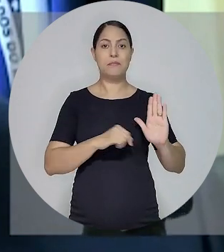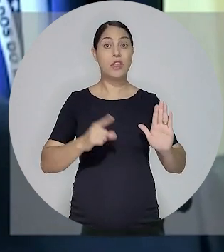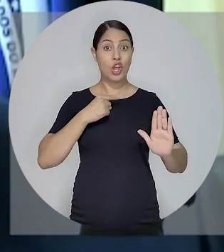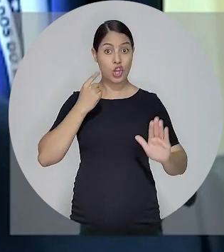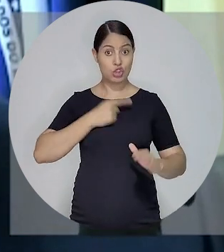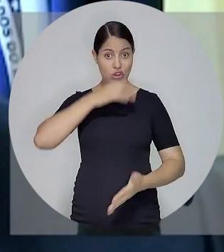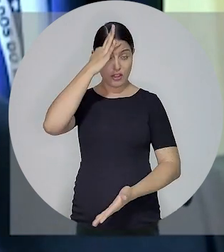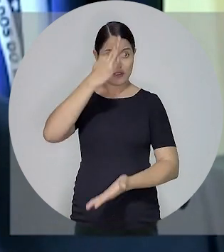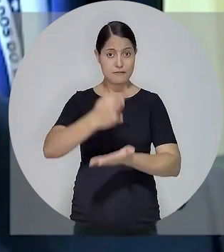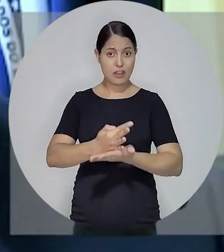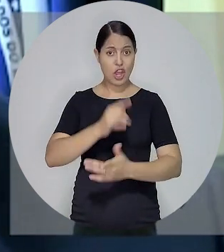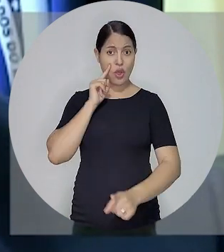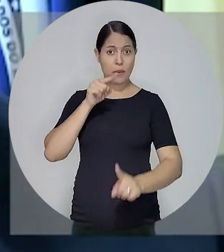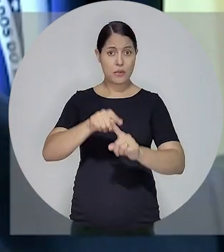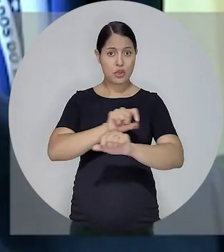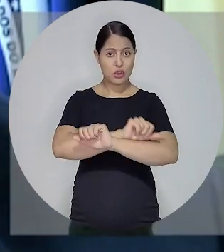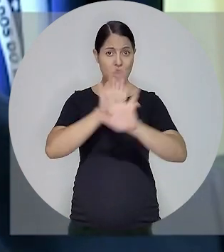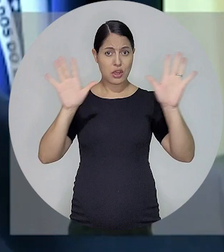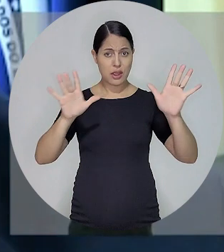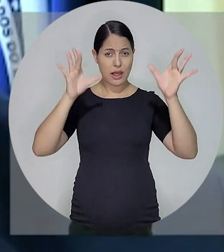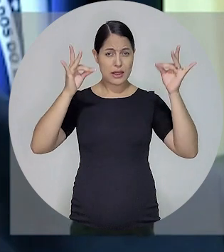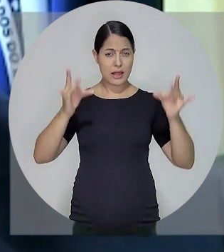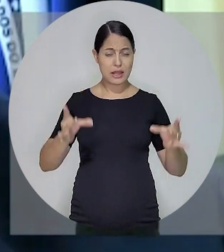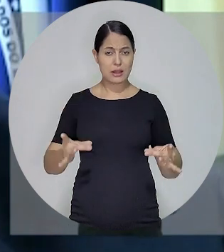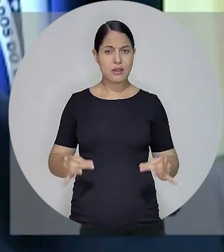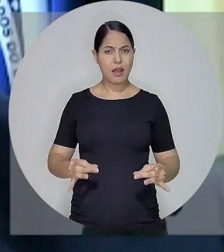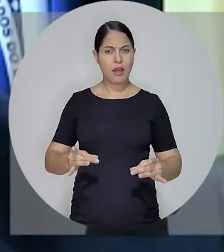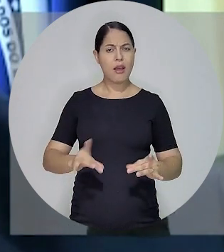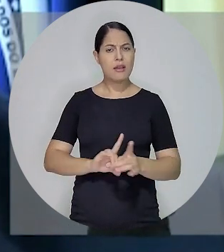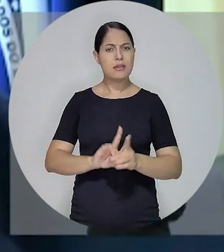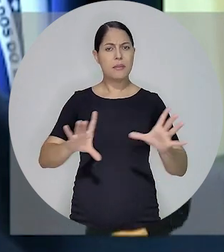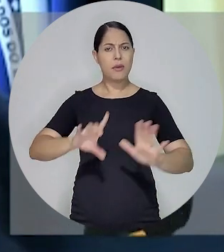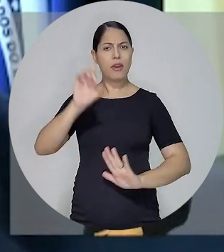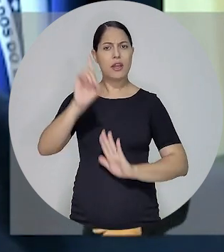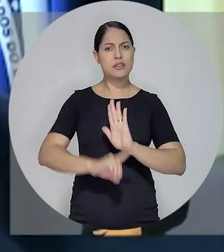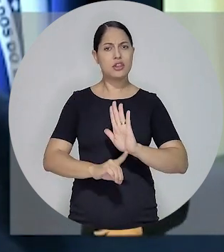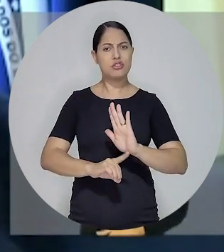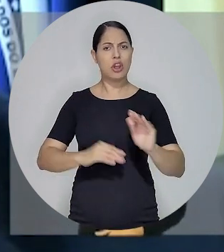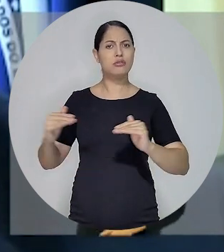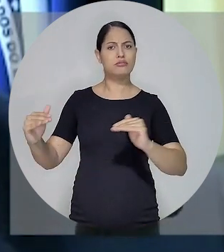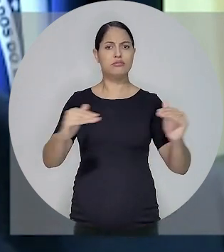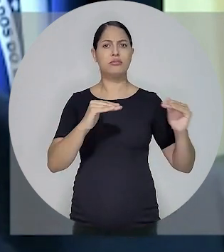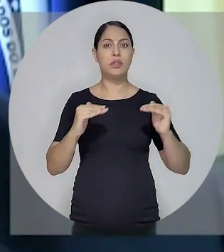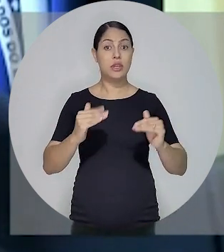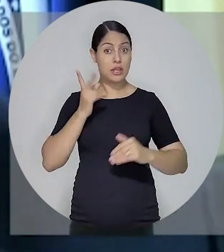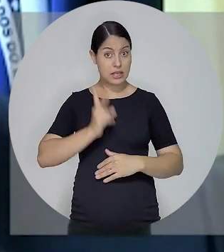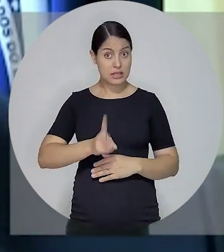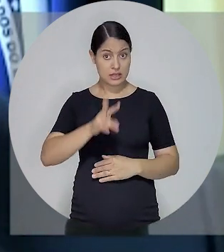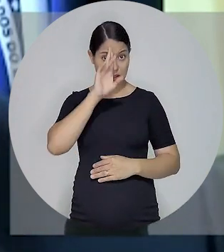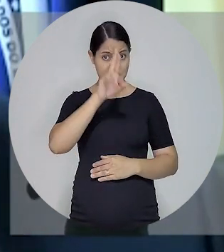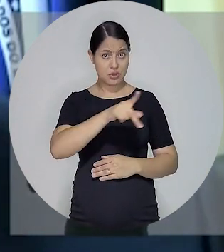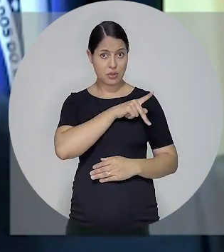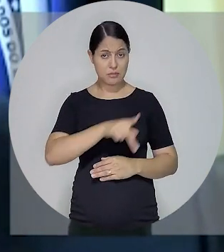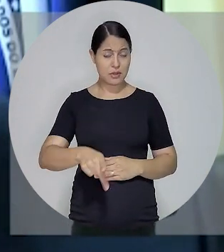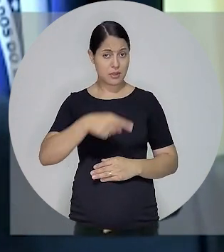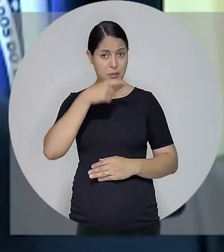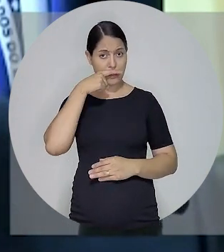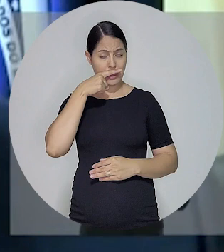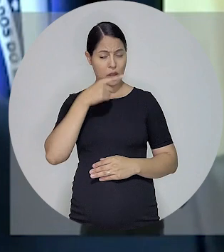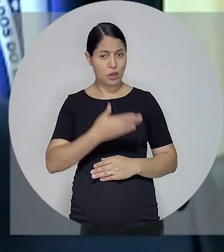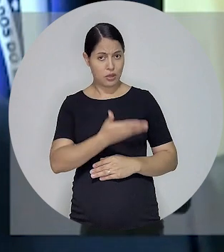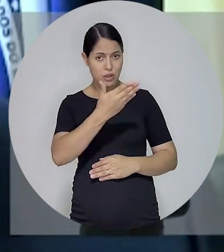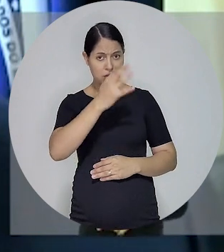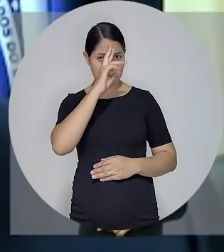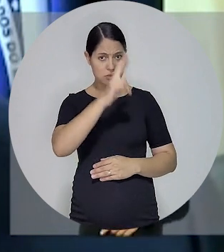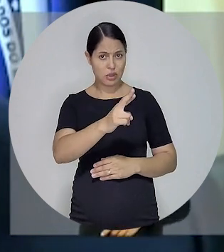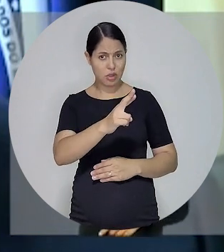Constituição Federal. A profissão de fé da advocacia é a preservação do Estado Democrático de Direito. E todas as vezes,